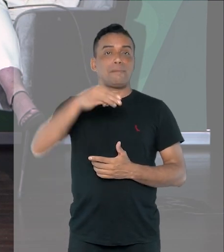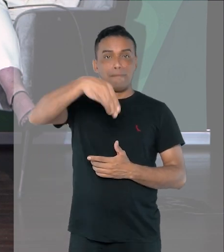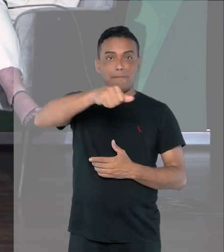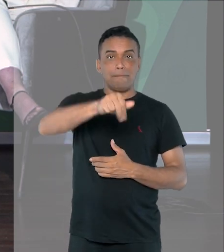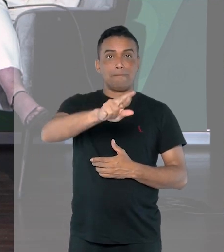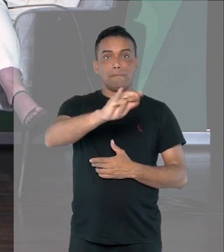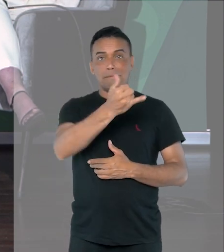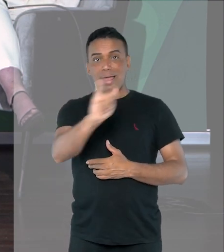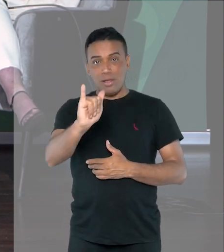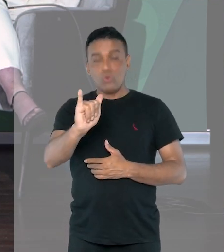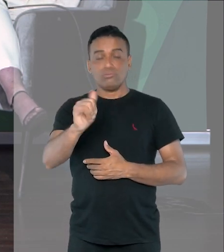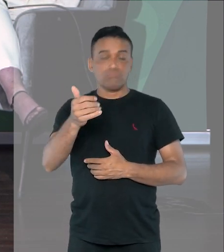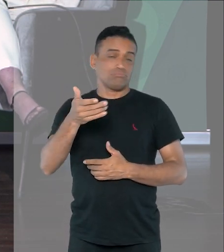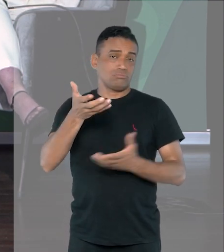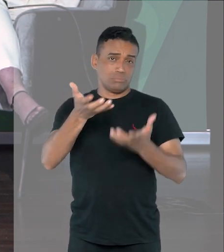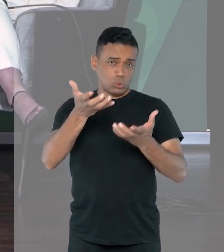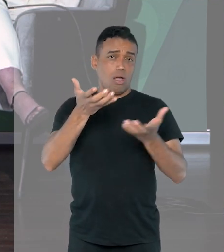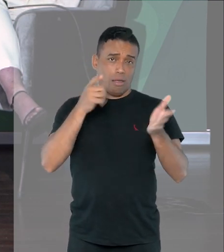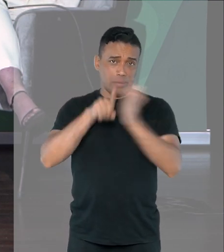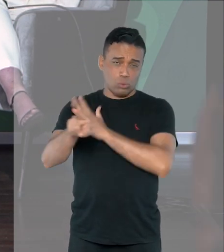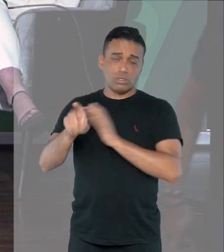gente, se alguém...